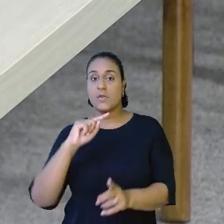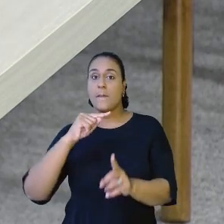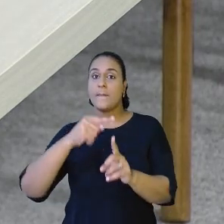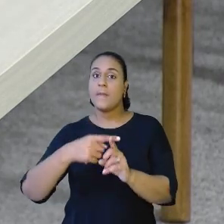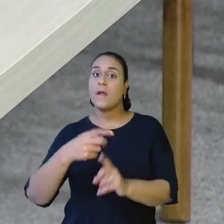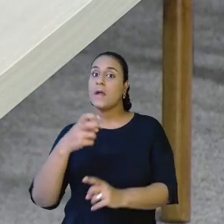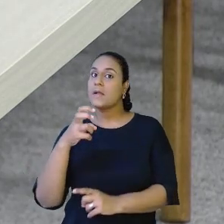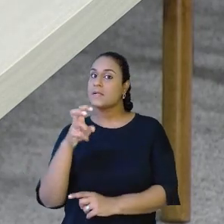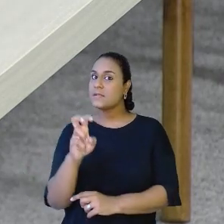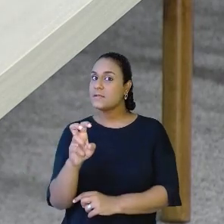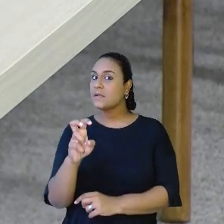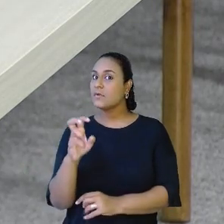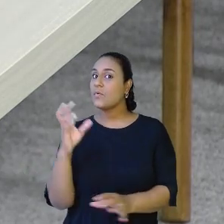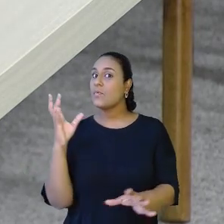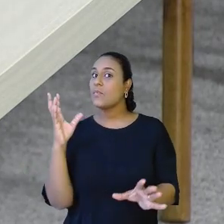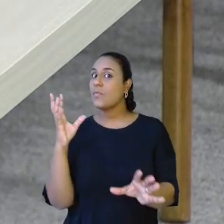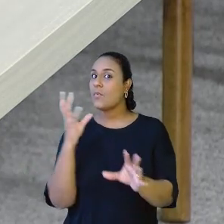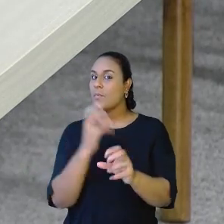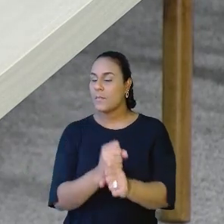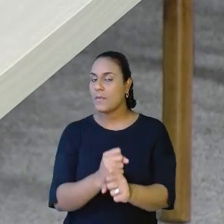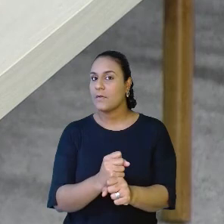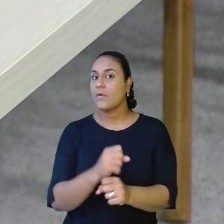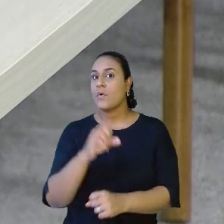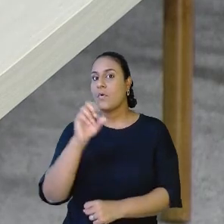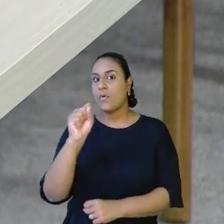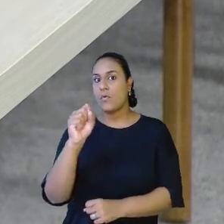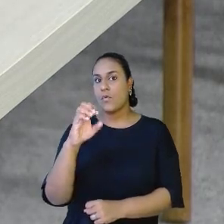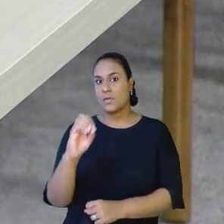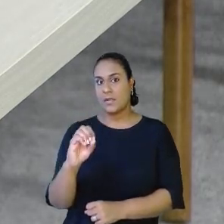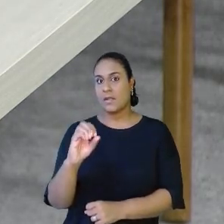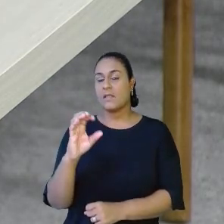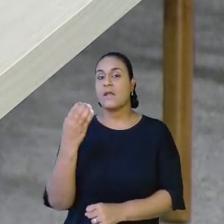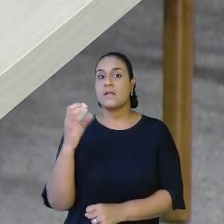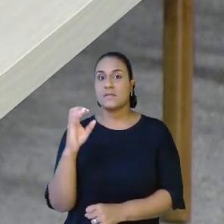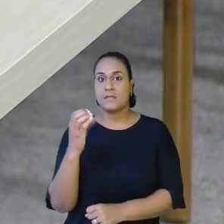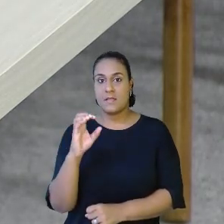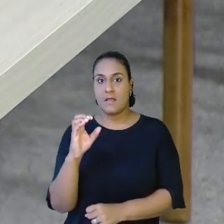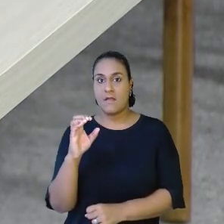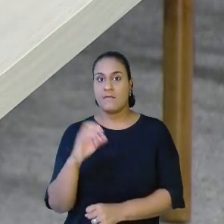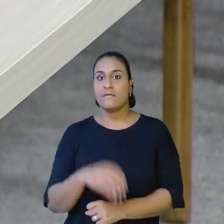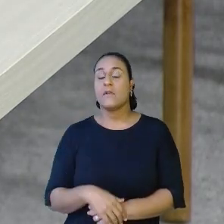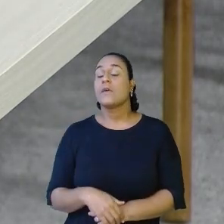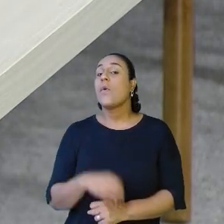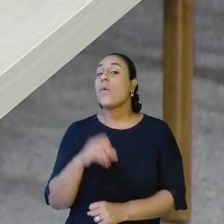5 dá 80 centavos. 80,